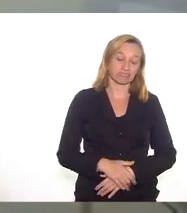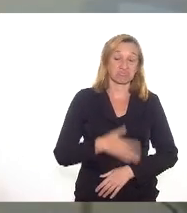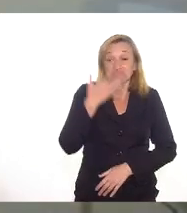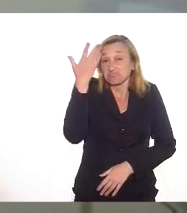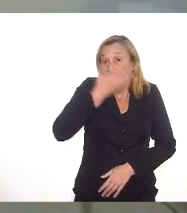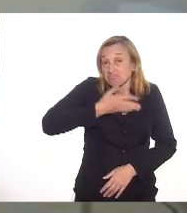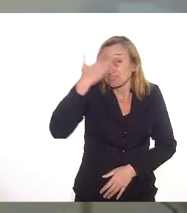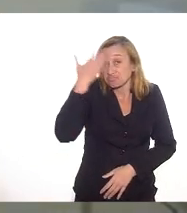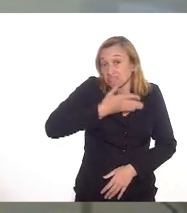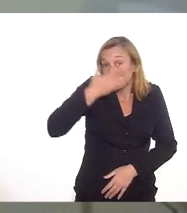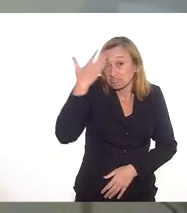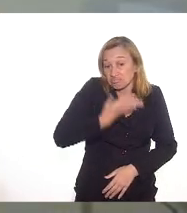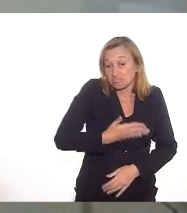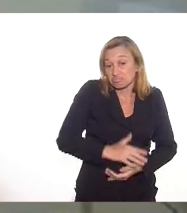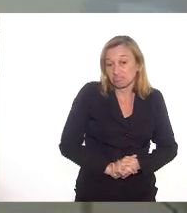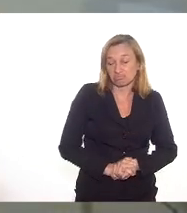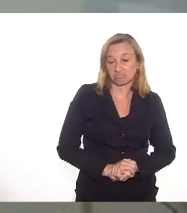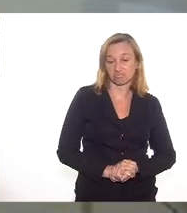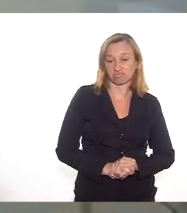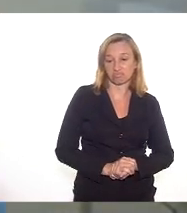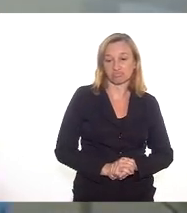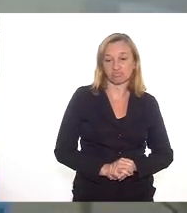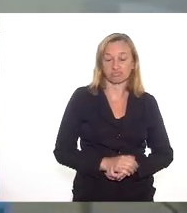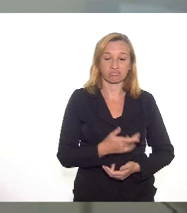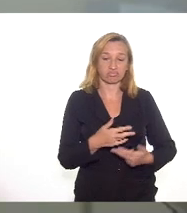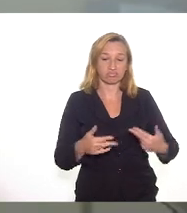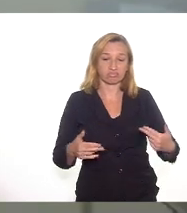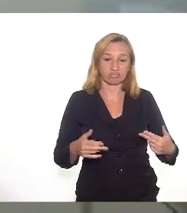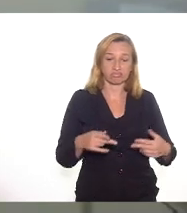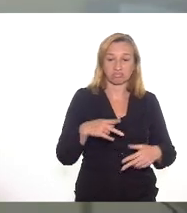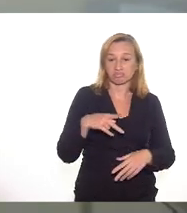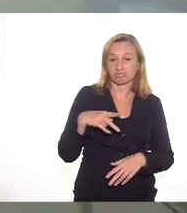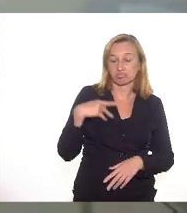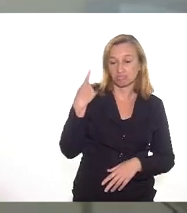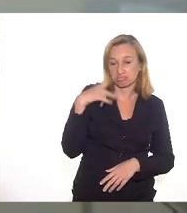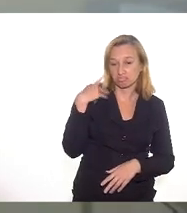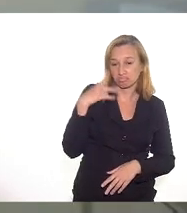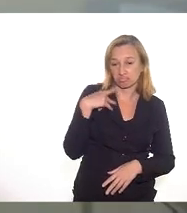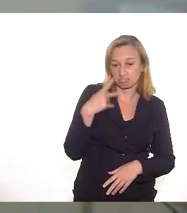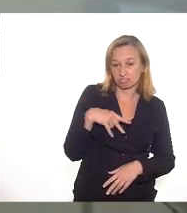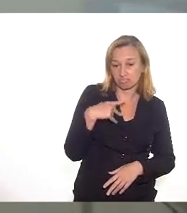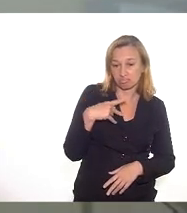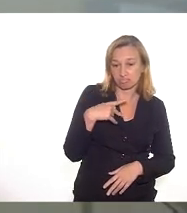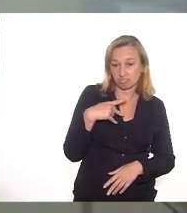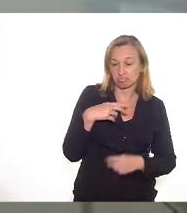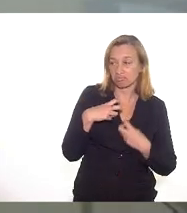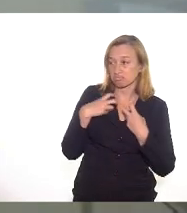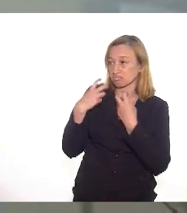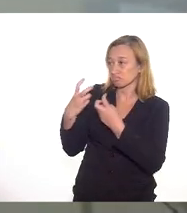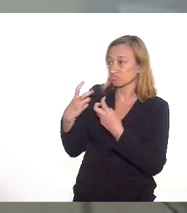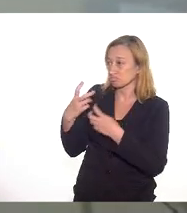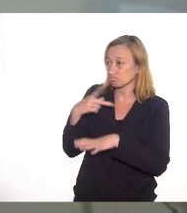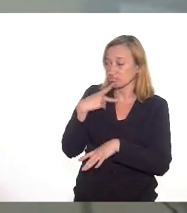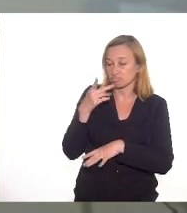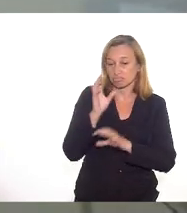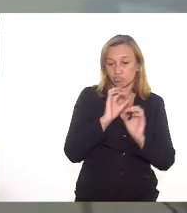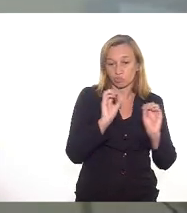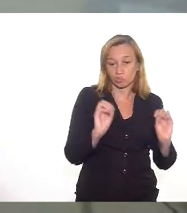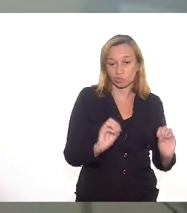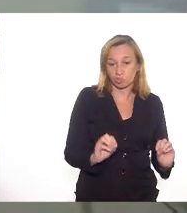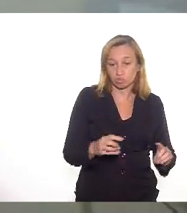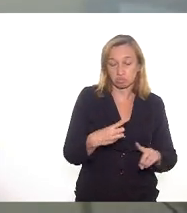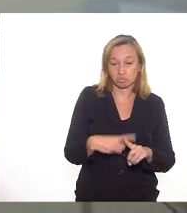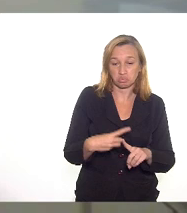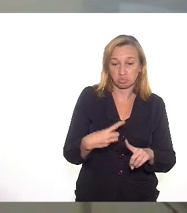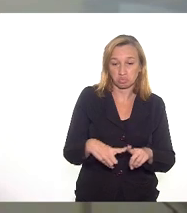vendo muitos segmentos desse parlamento nem gritando, nem esperneando, porque essa